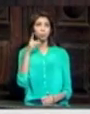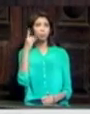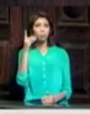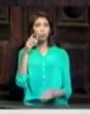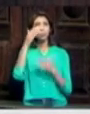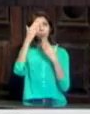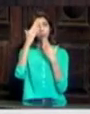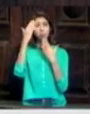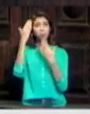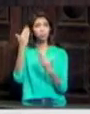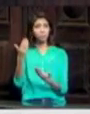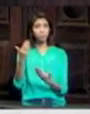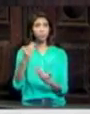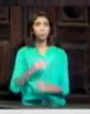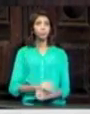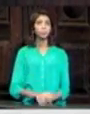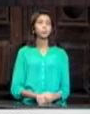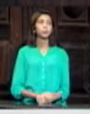agradecer aqui